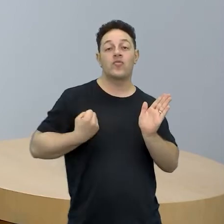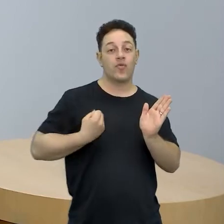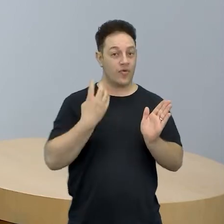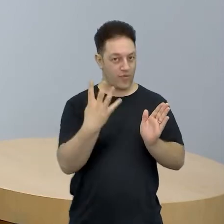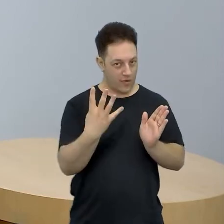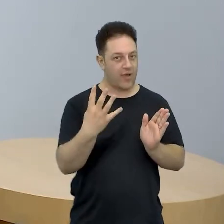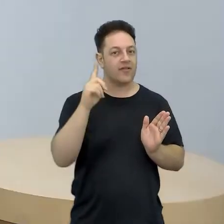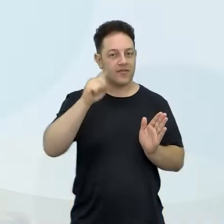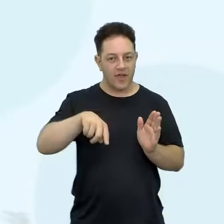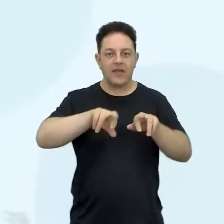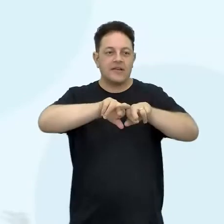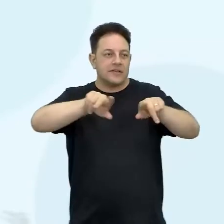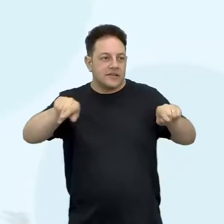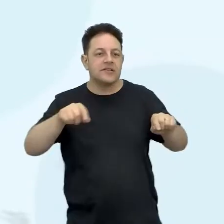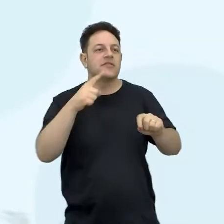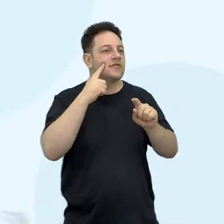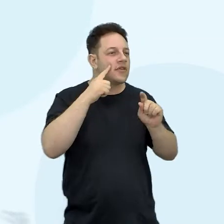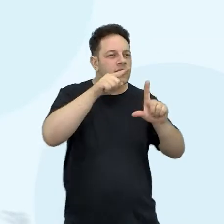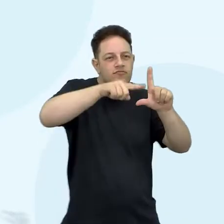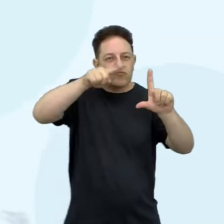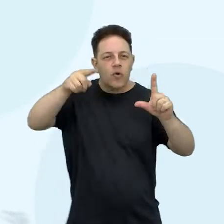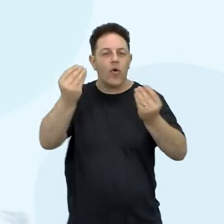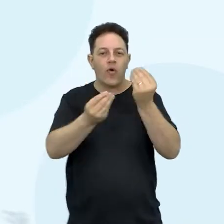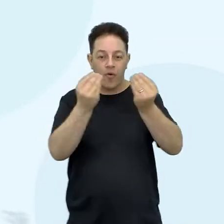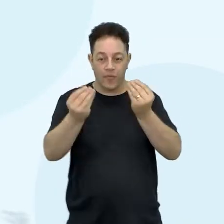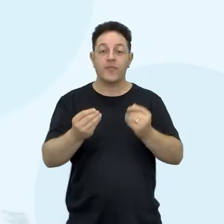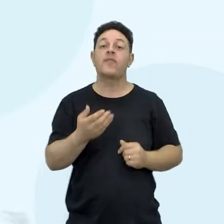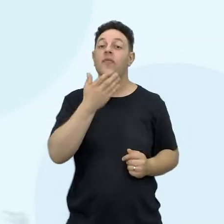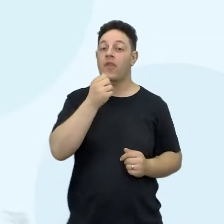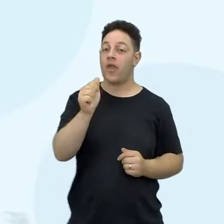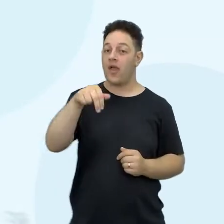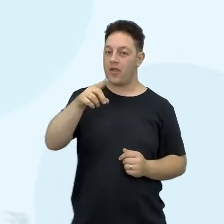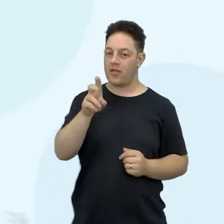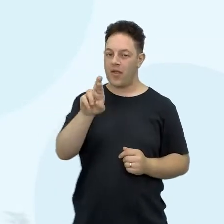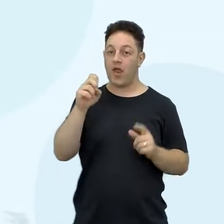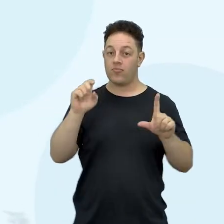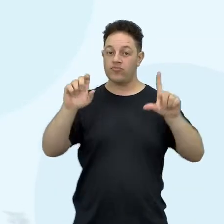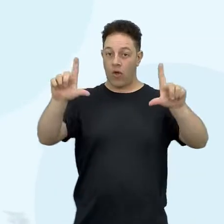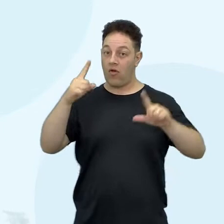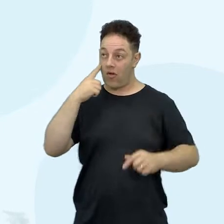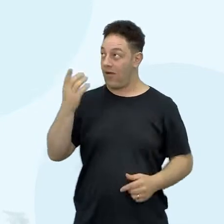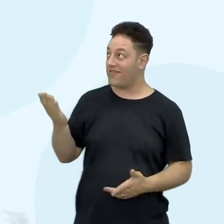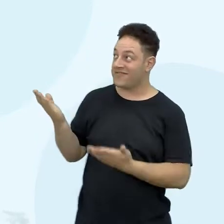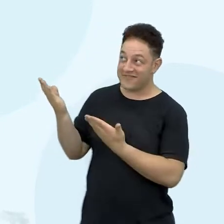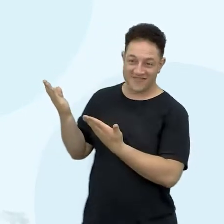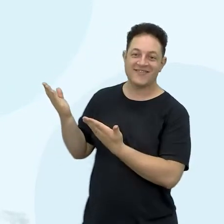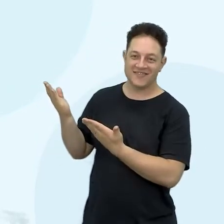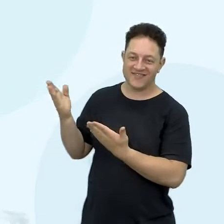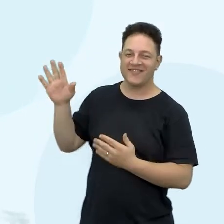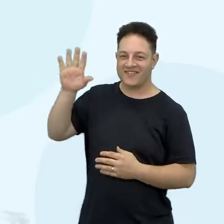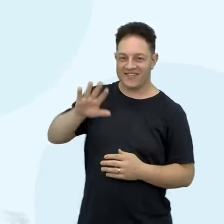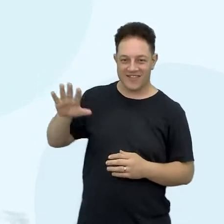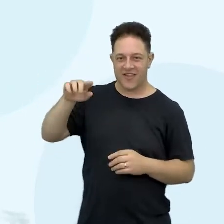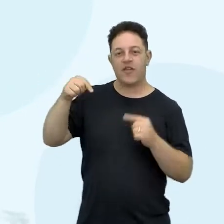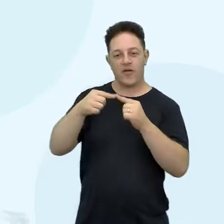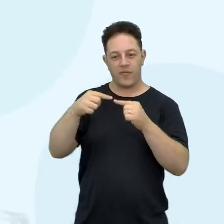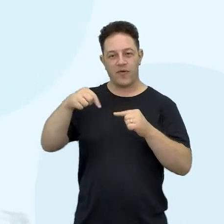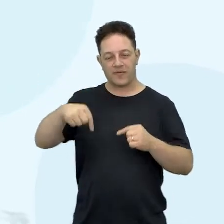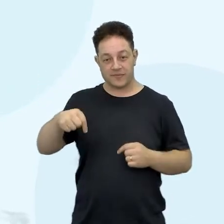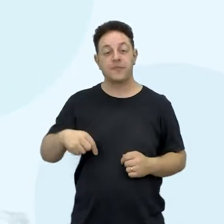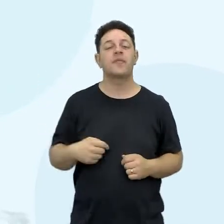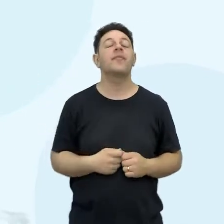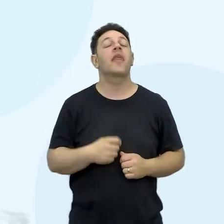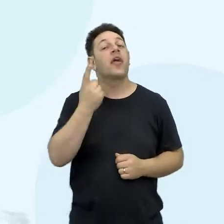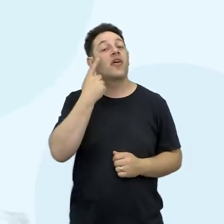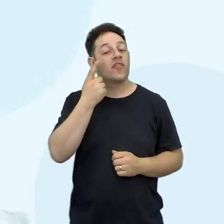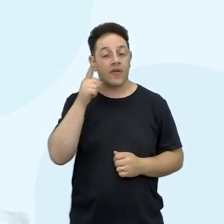em Fenômenos Físicos e Interpretação de Gráficos. O diretor André colocou aí pra gente o nosso slide de apresentação aí na telinha, ó.